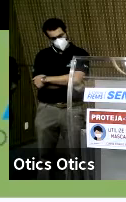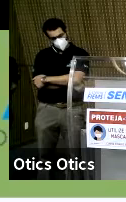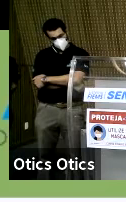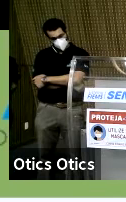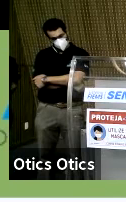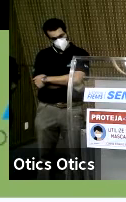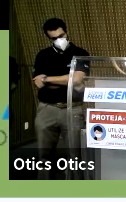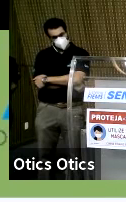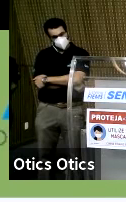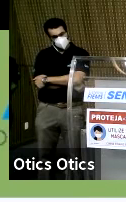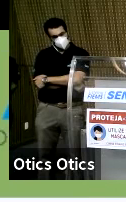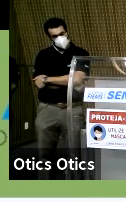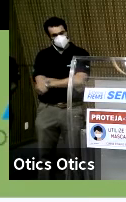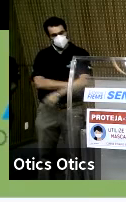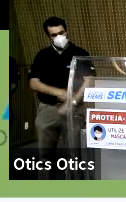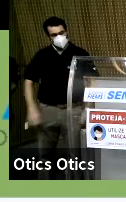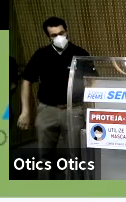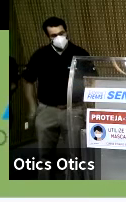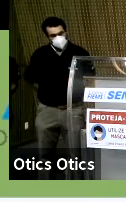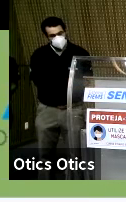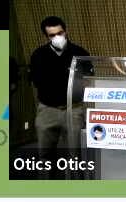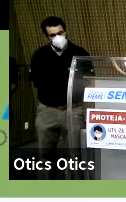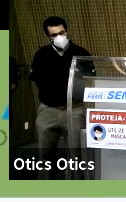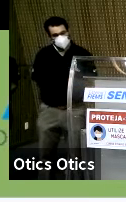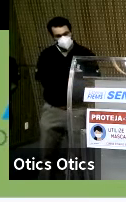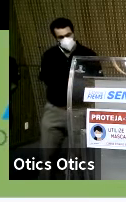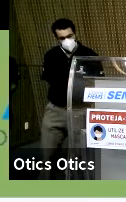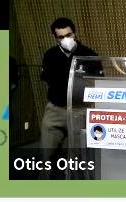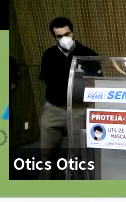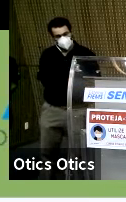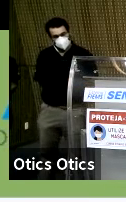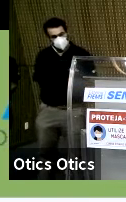abrangência. Saúde bucal, atendimentos de urgência e emergência.